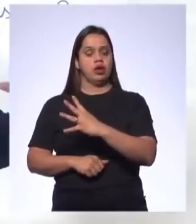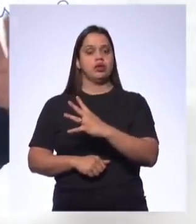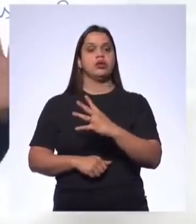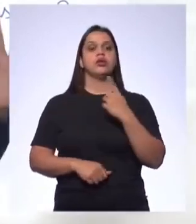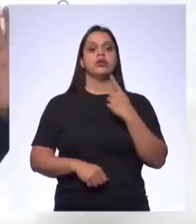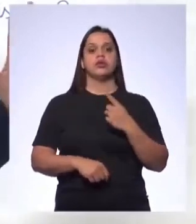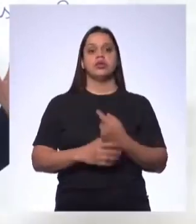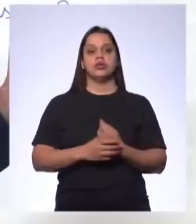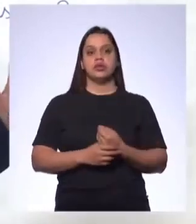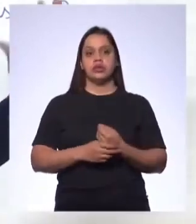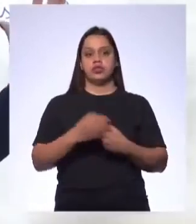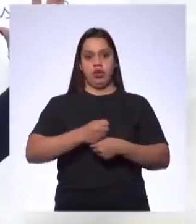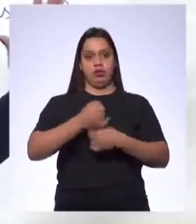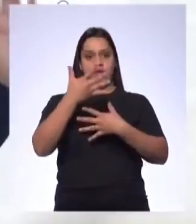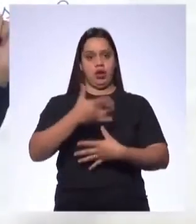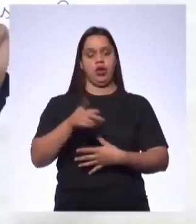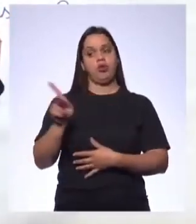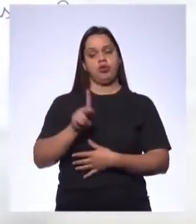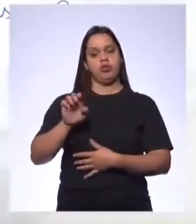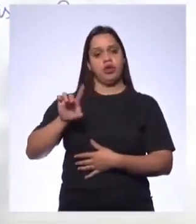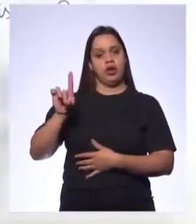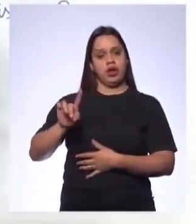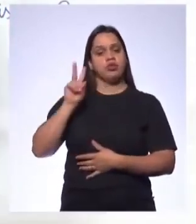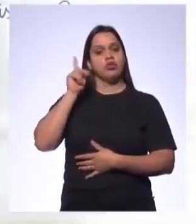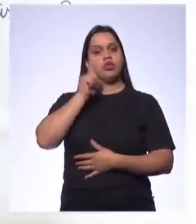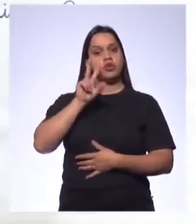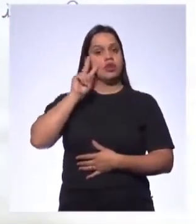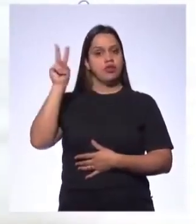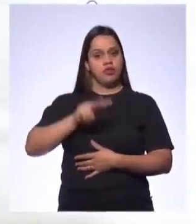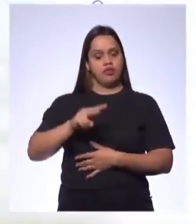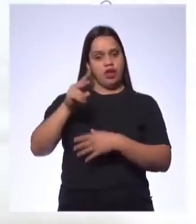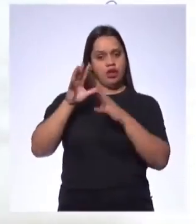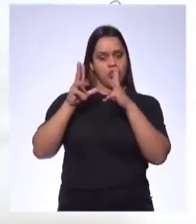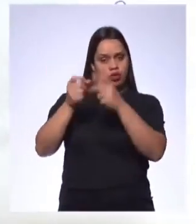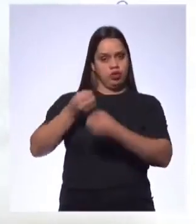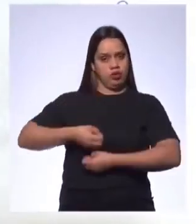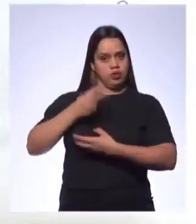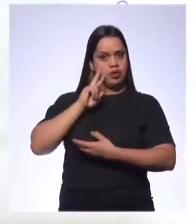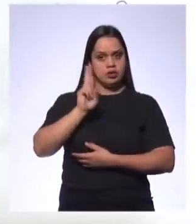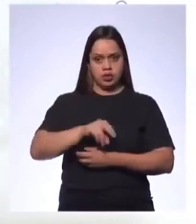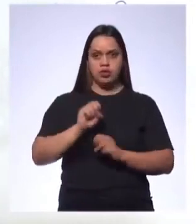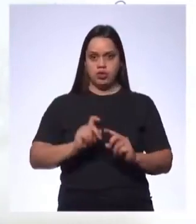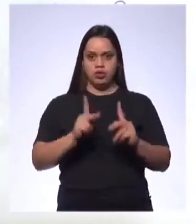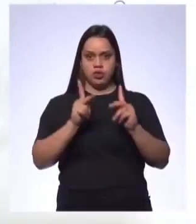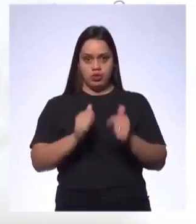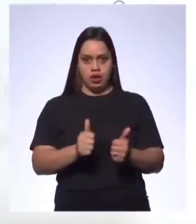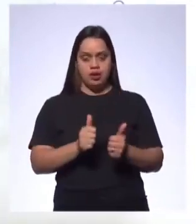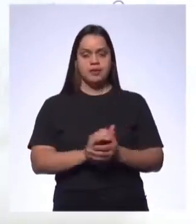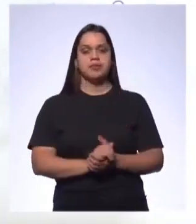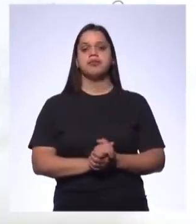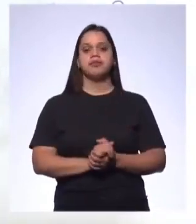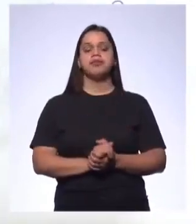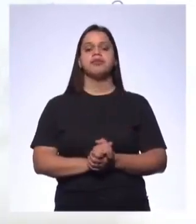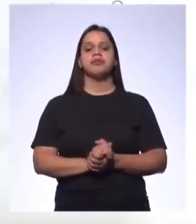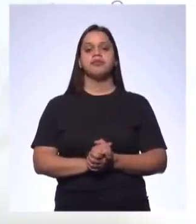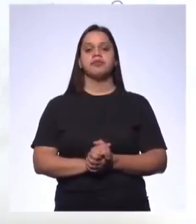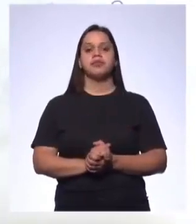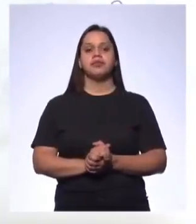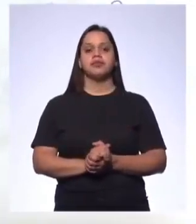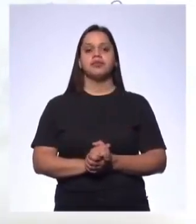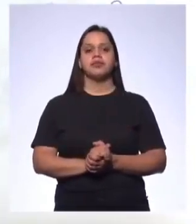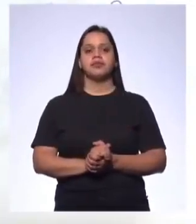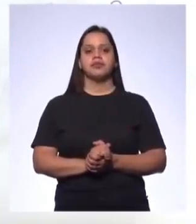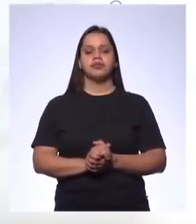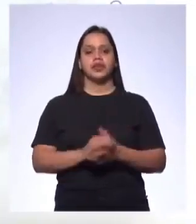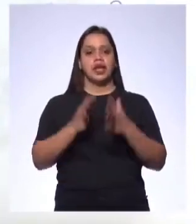Ed, na interação, para o Ed conseguir coletar as informações de vocês, tá? As respostas de vocês. Ok? Pay